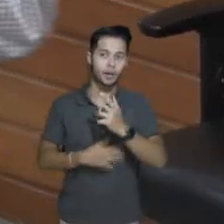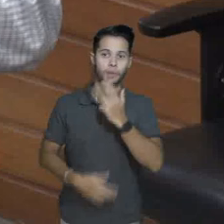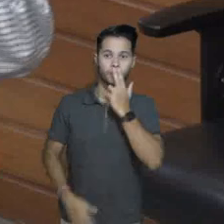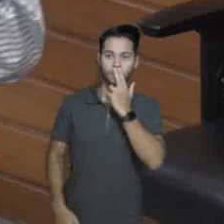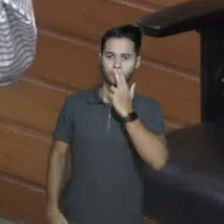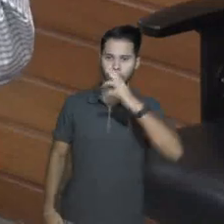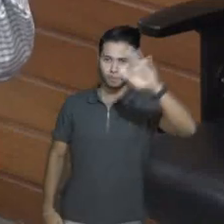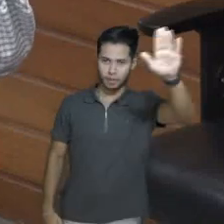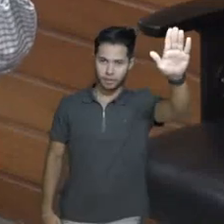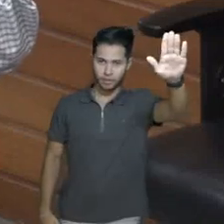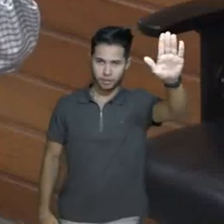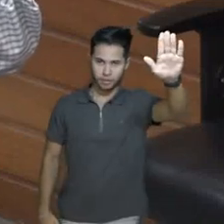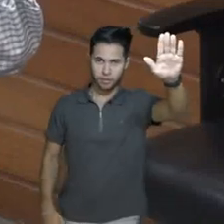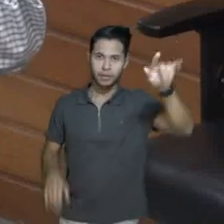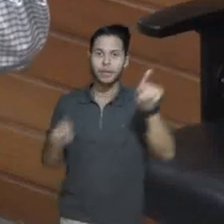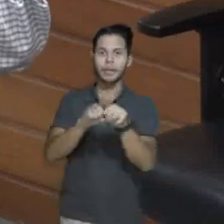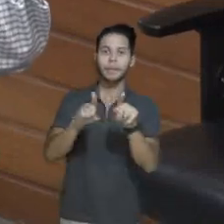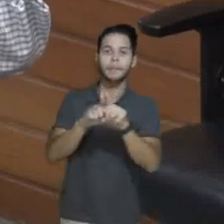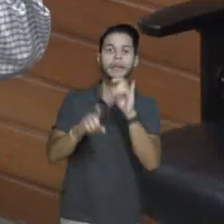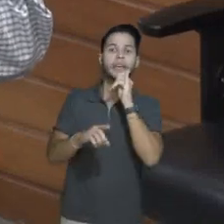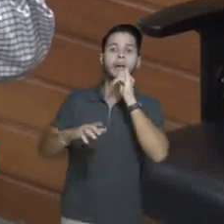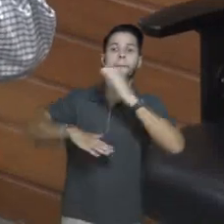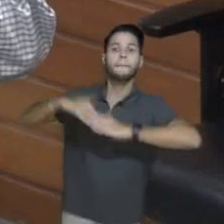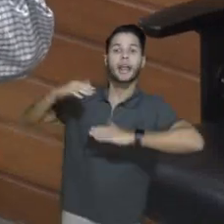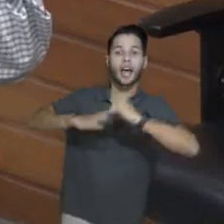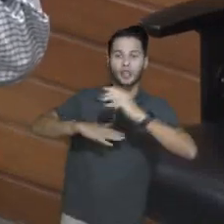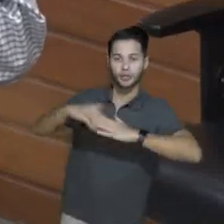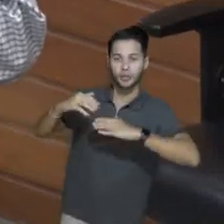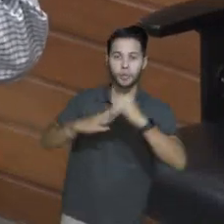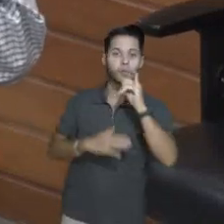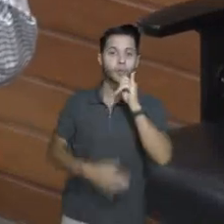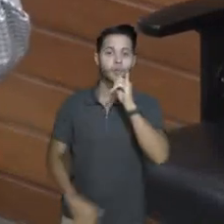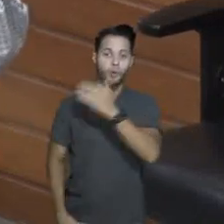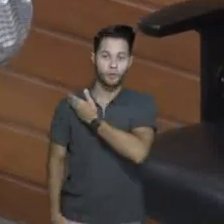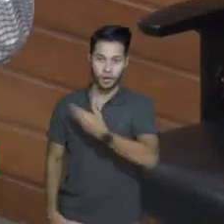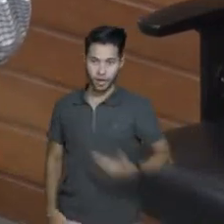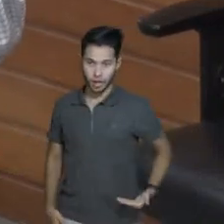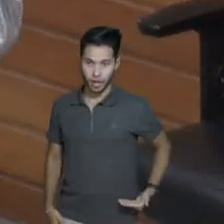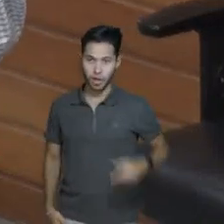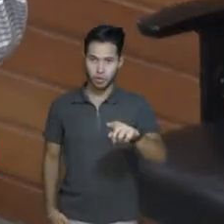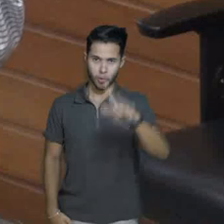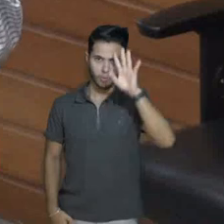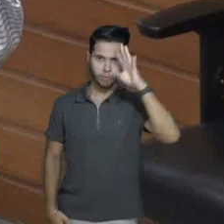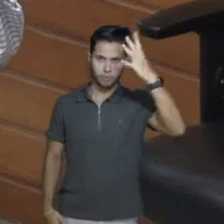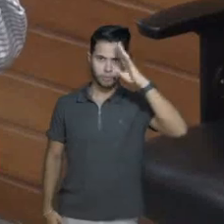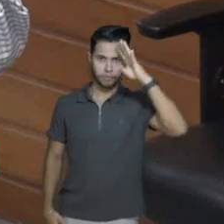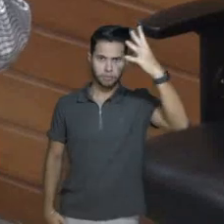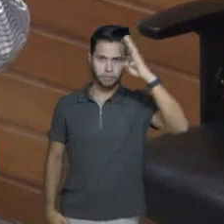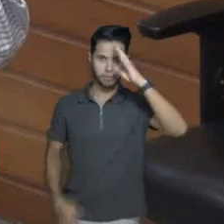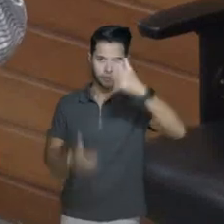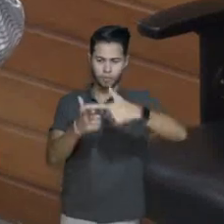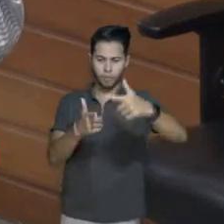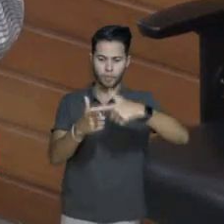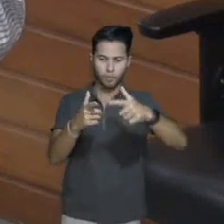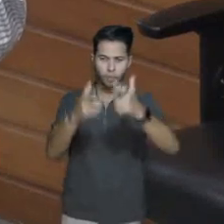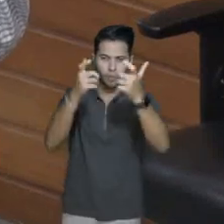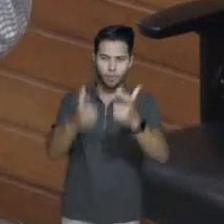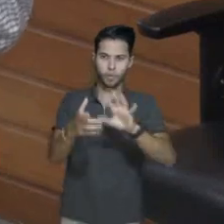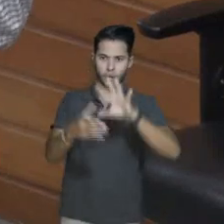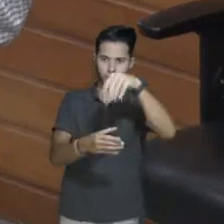exemplos práticos da ação coletiva aonde o governo não solucionava problemas locais a própria